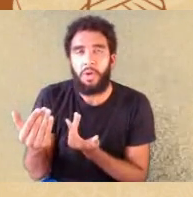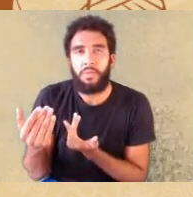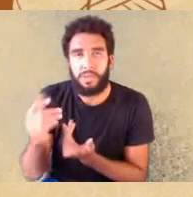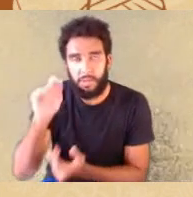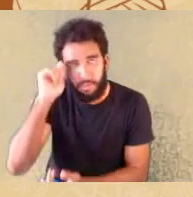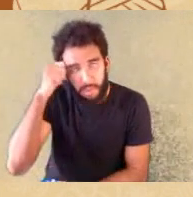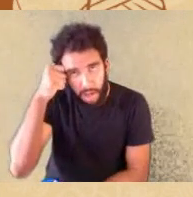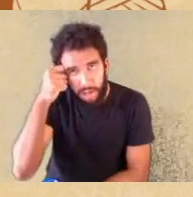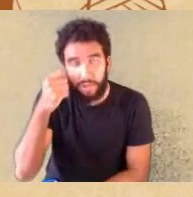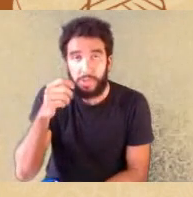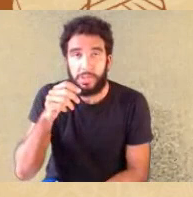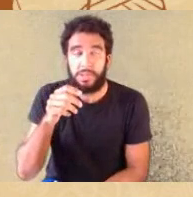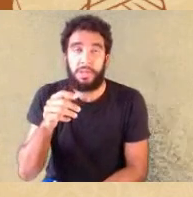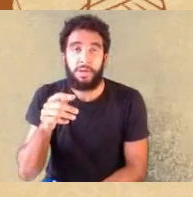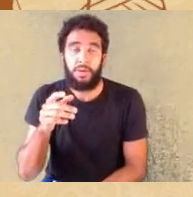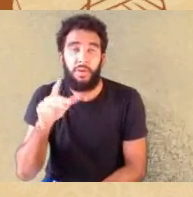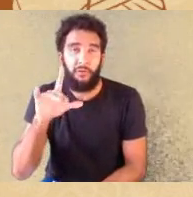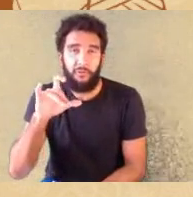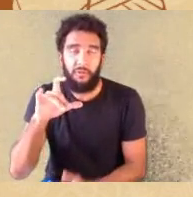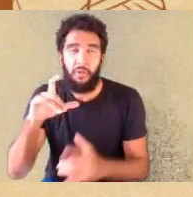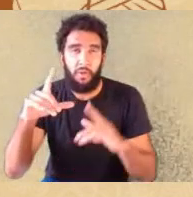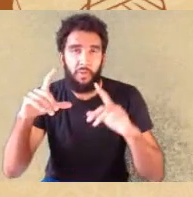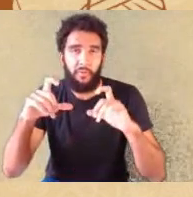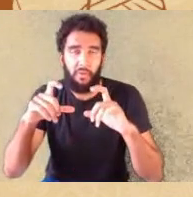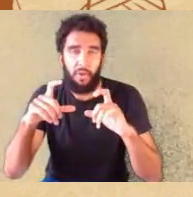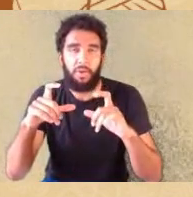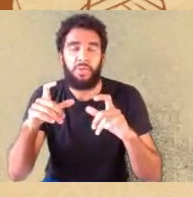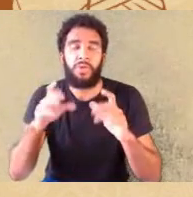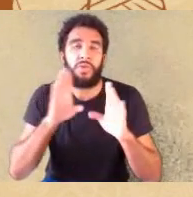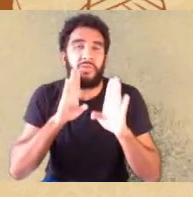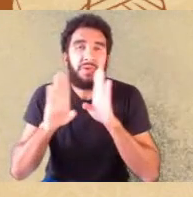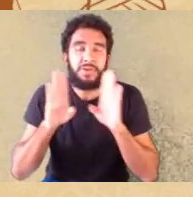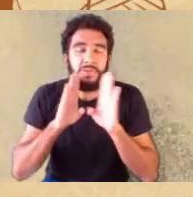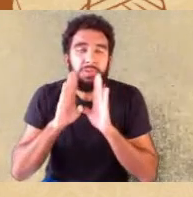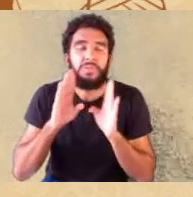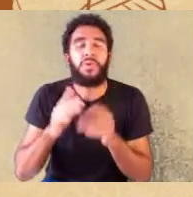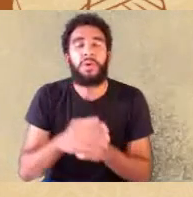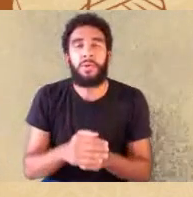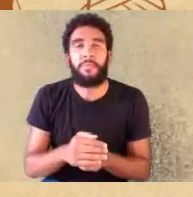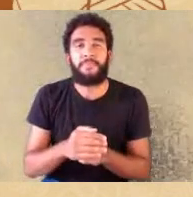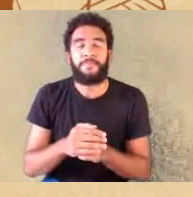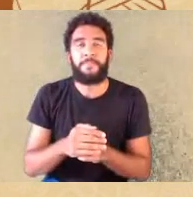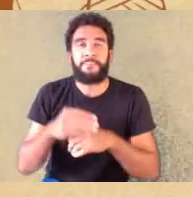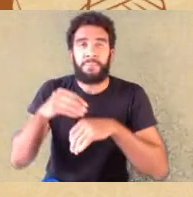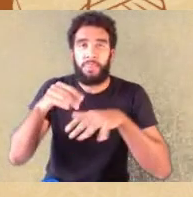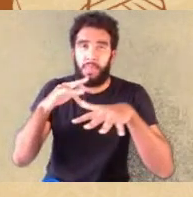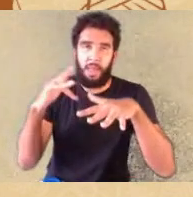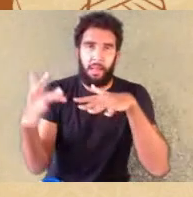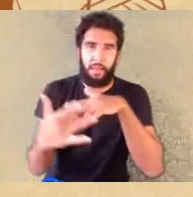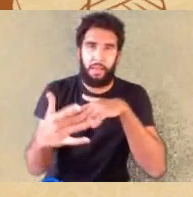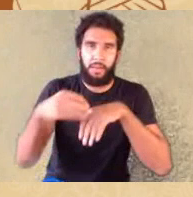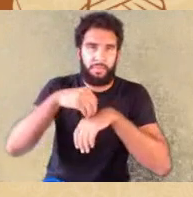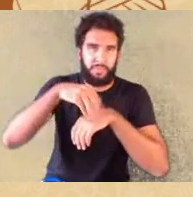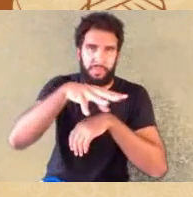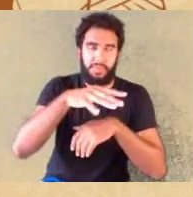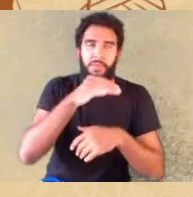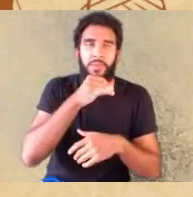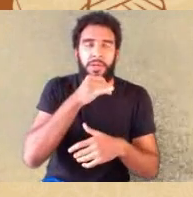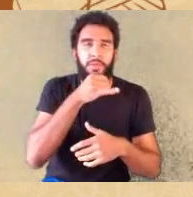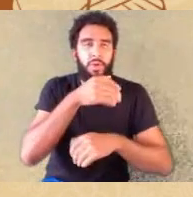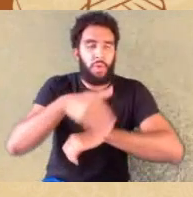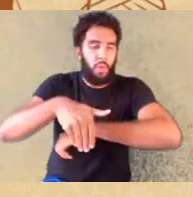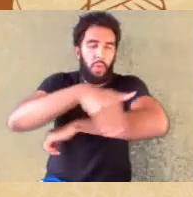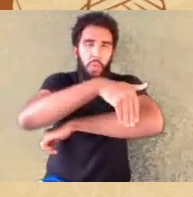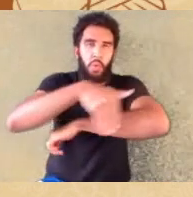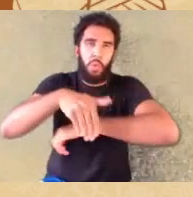de alguma forma, desses jovens, de crianças e adolescentes negros, na rede, nas ruas, nas favelas, e